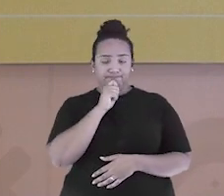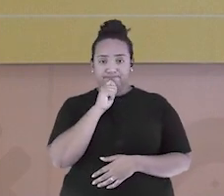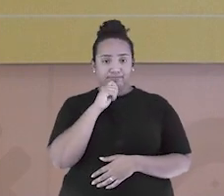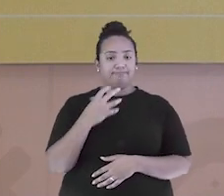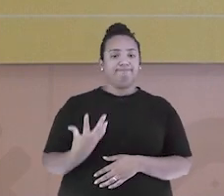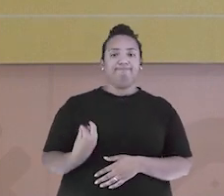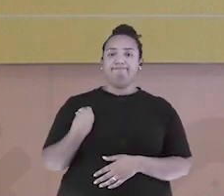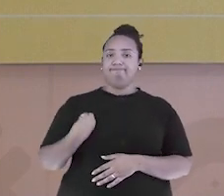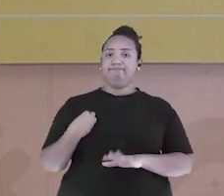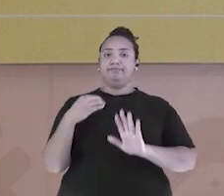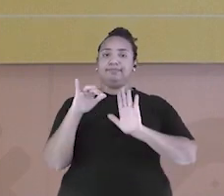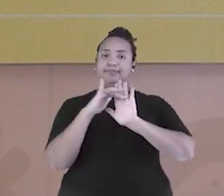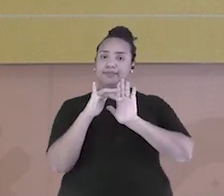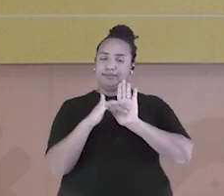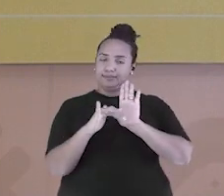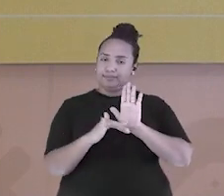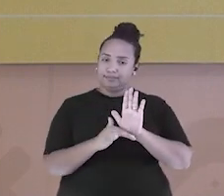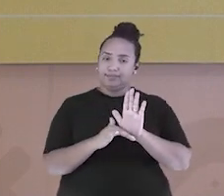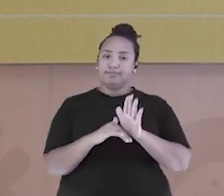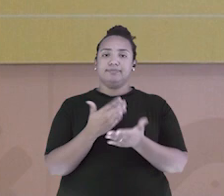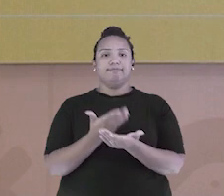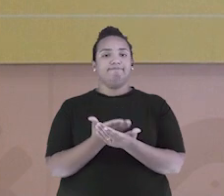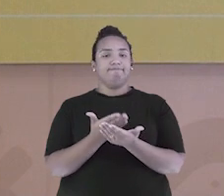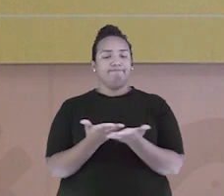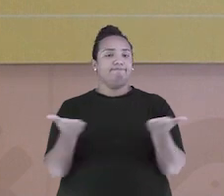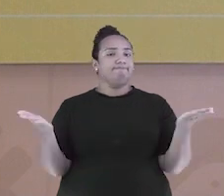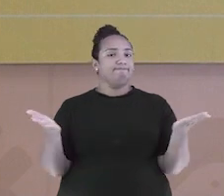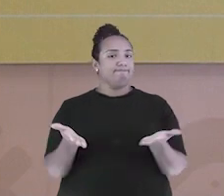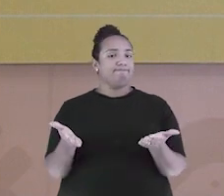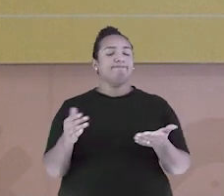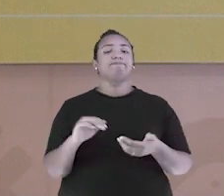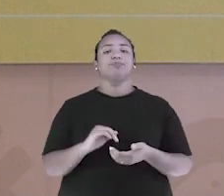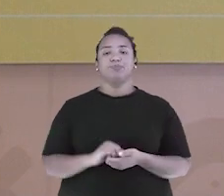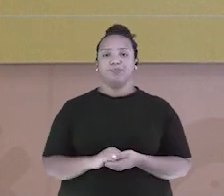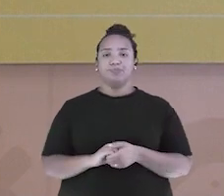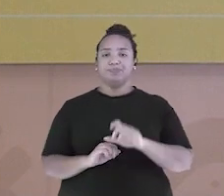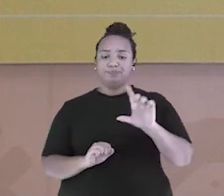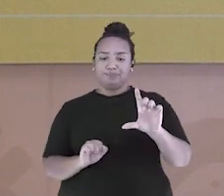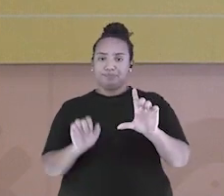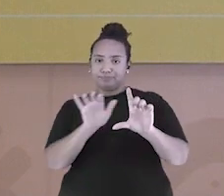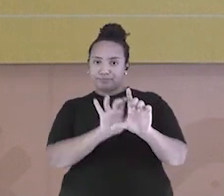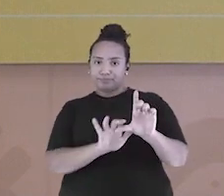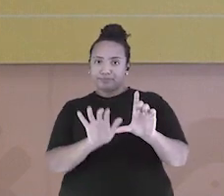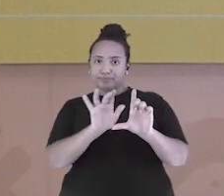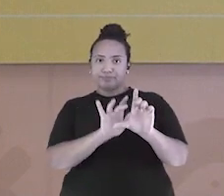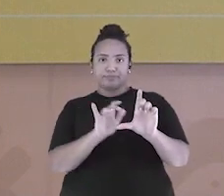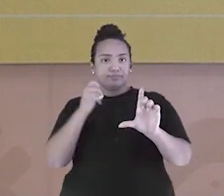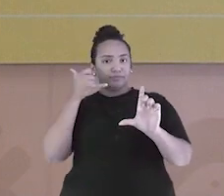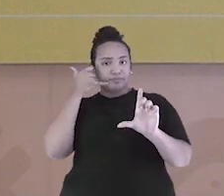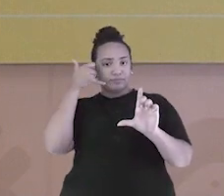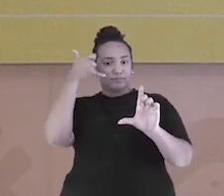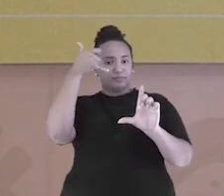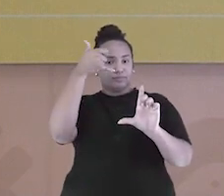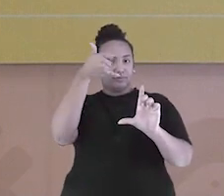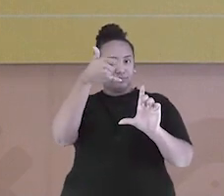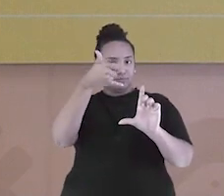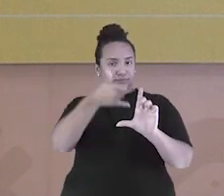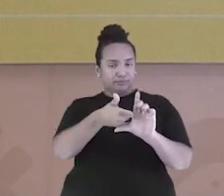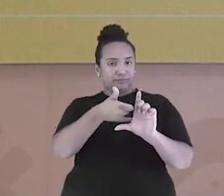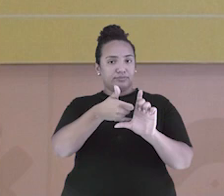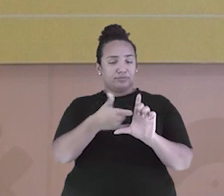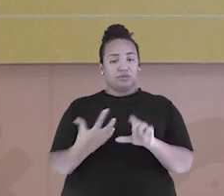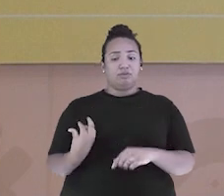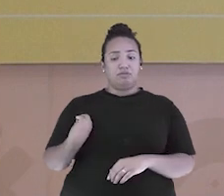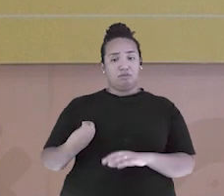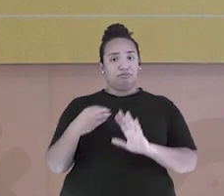não escaneou o QR Code de acesso para garantir a sua presença na aula de hoje. É só apontar a câmera do celular com o leitor